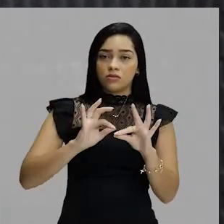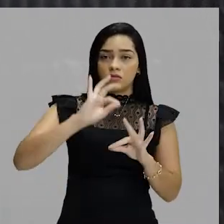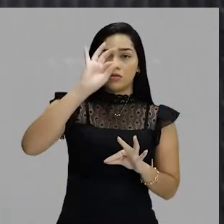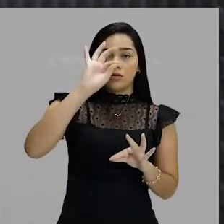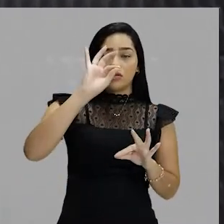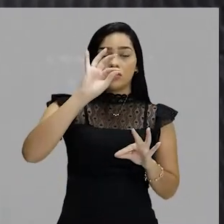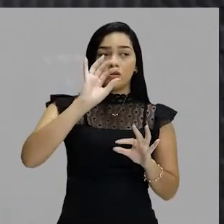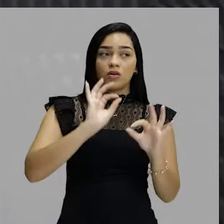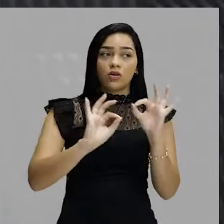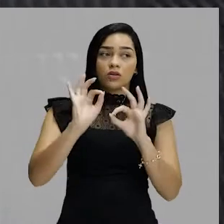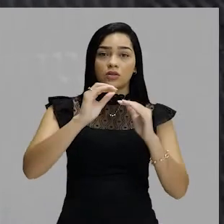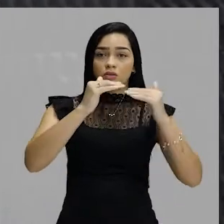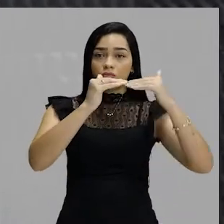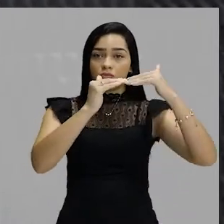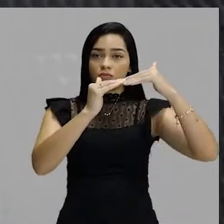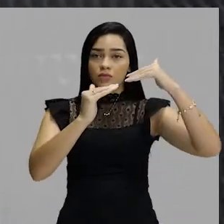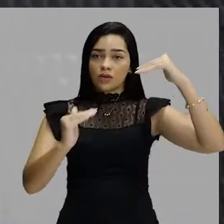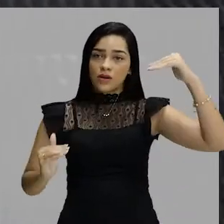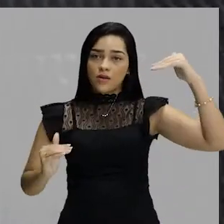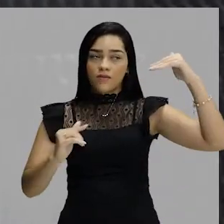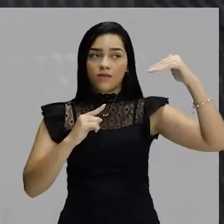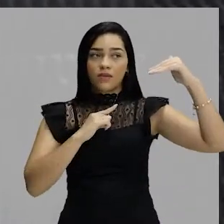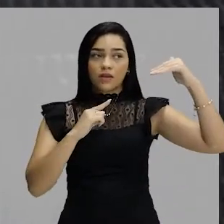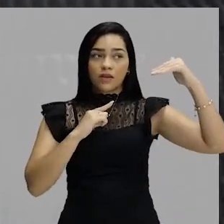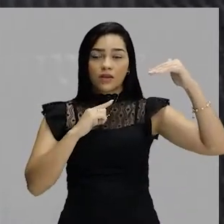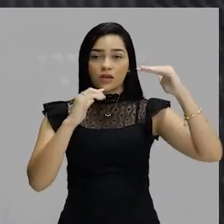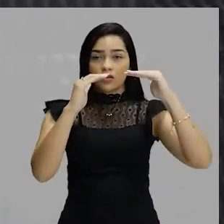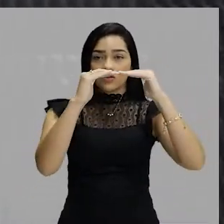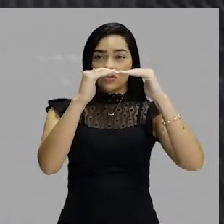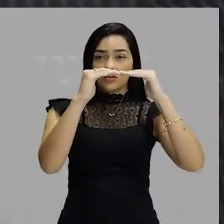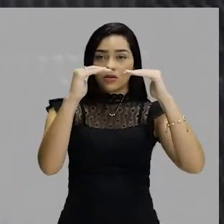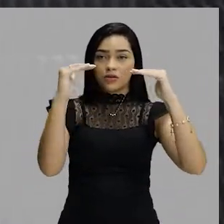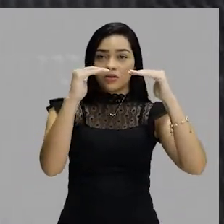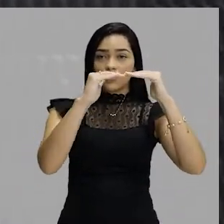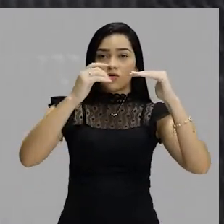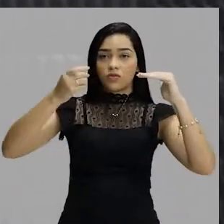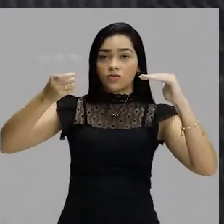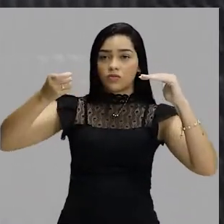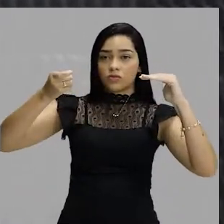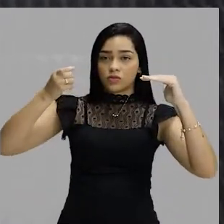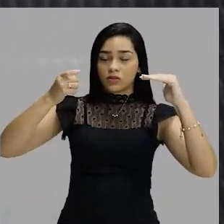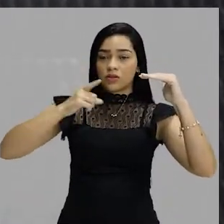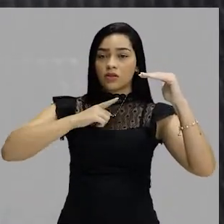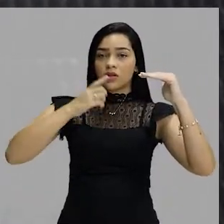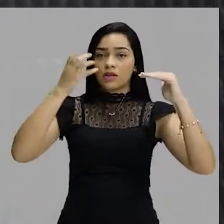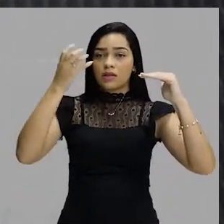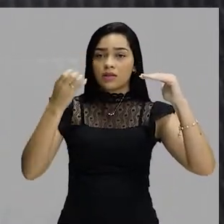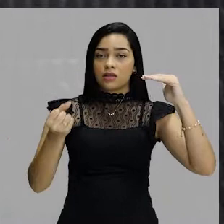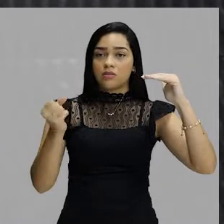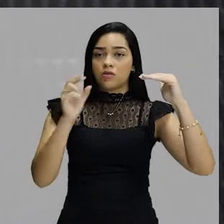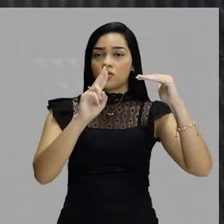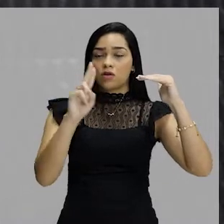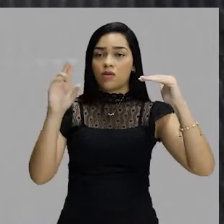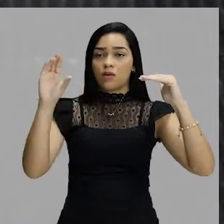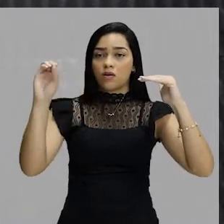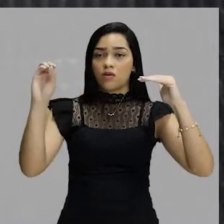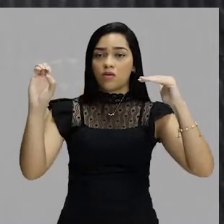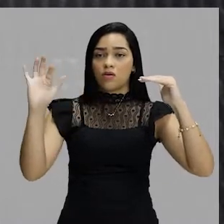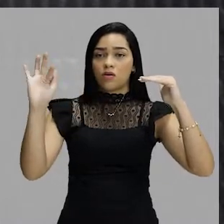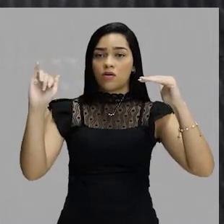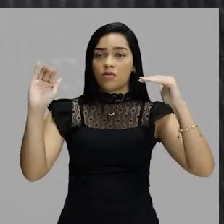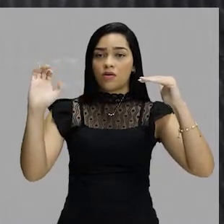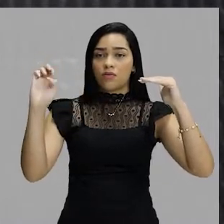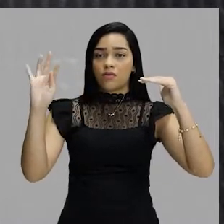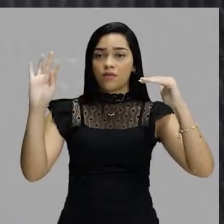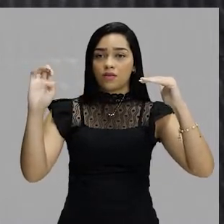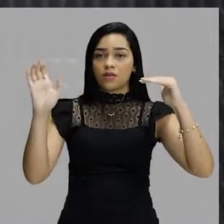gráfico. Esse ponto aqui é o ponto de interseção com o eixo x. Ele recebe o nome de coeficiente